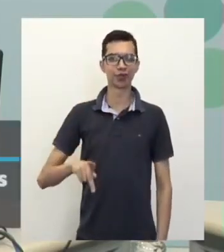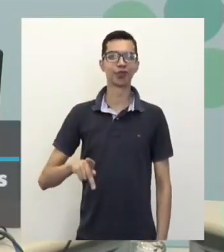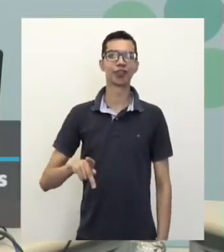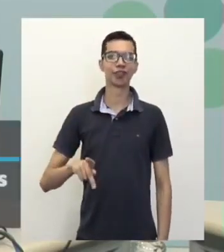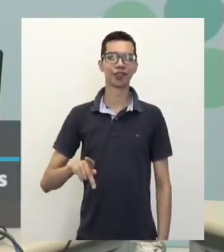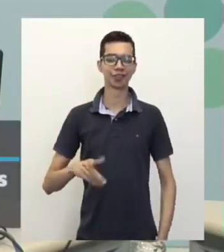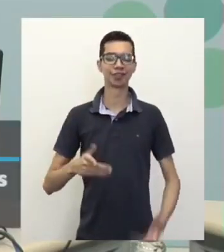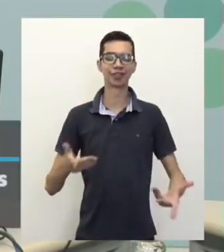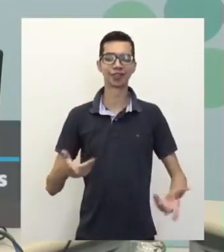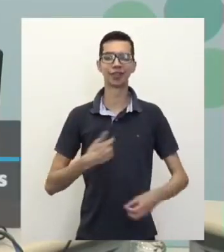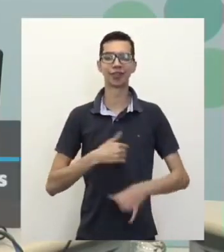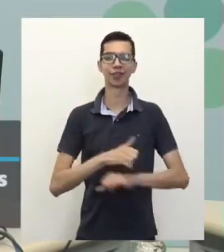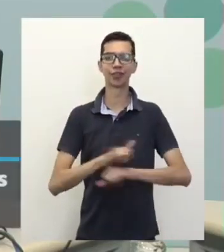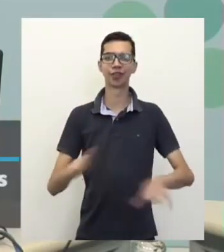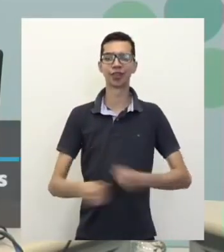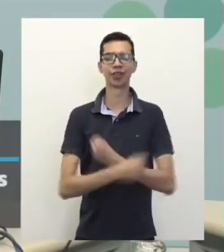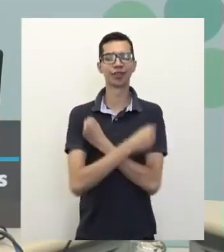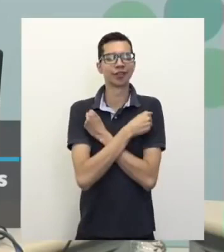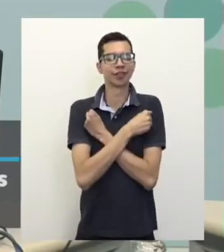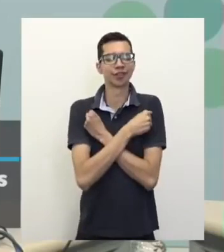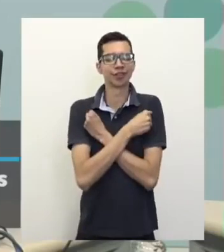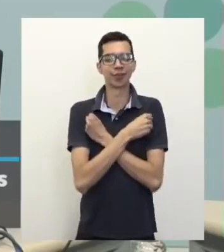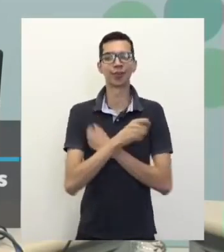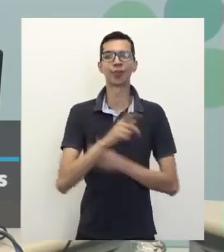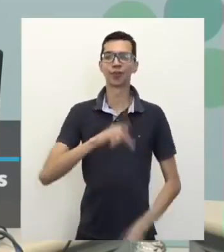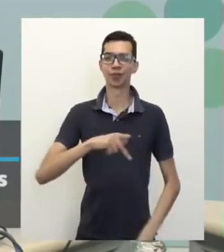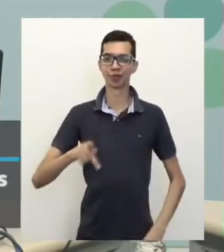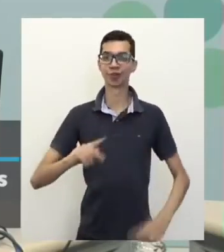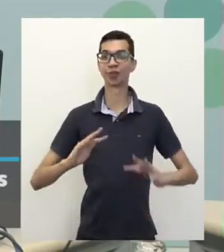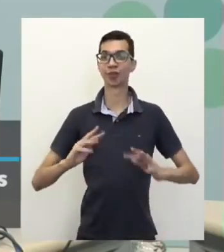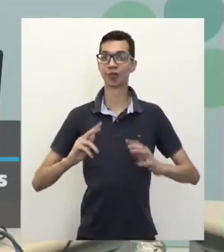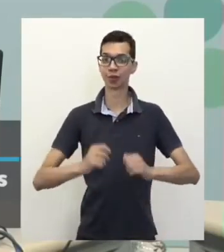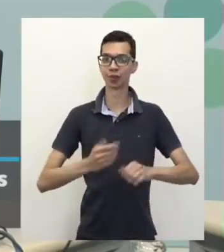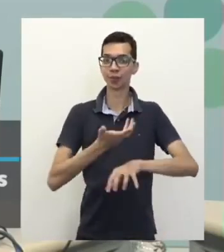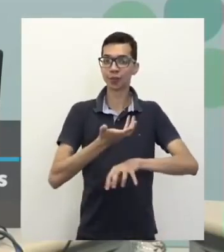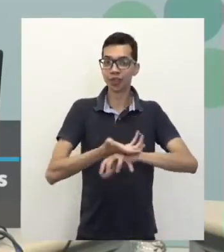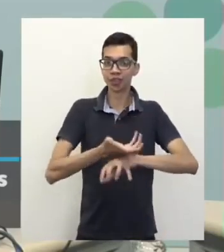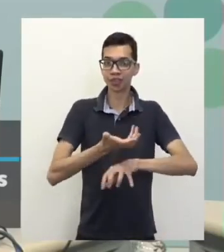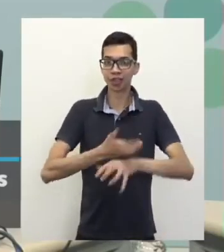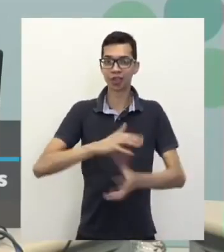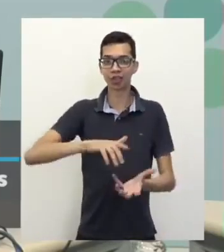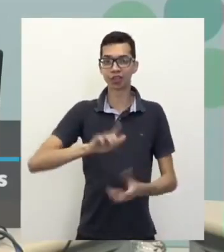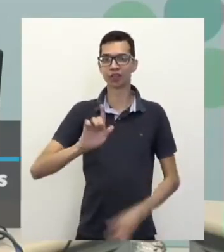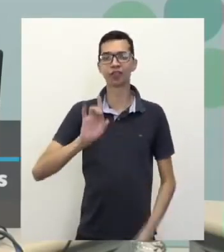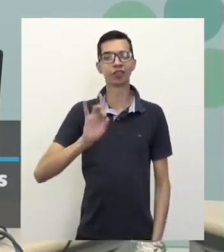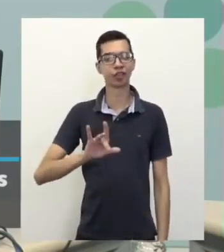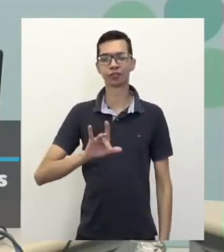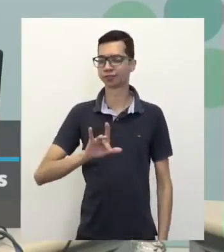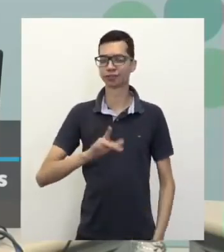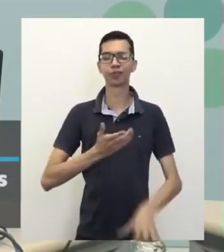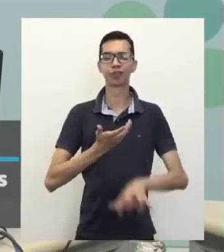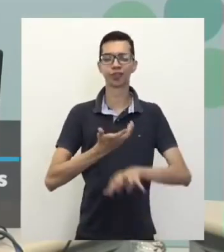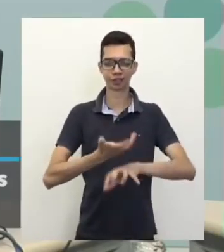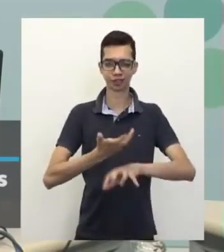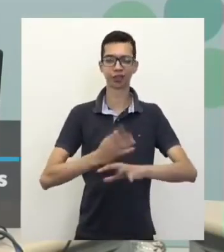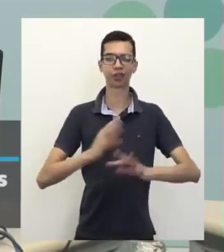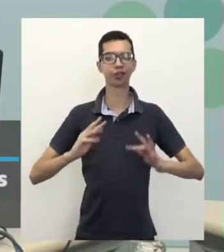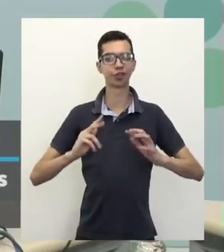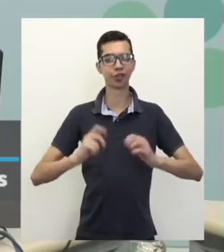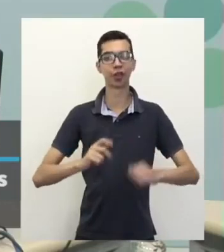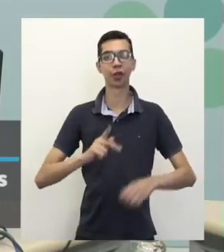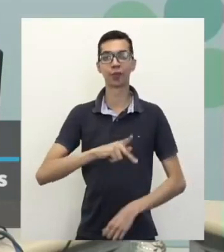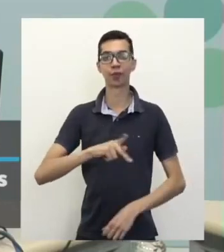um grande abraço a todos os professores, não só da disciplina de Geografia, né, mas todos os professores que desempenham um papel